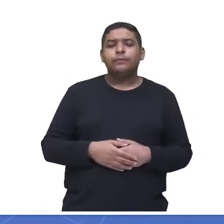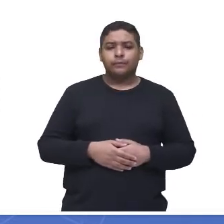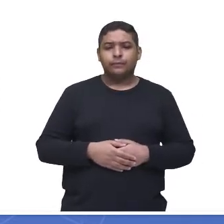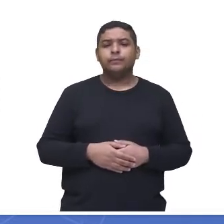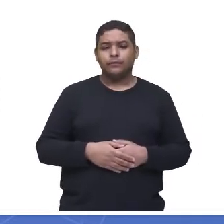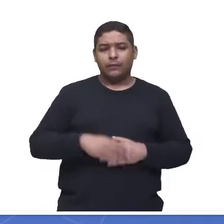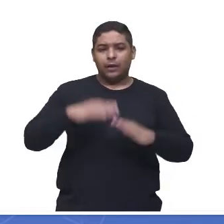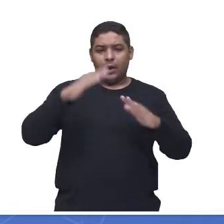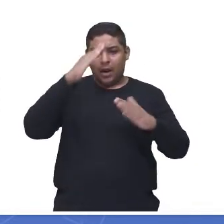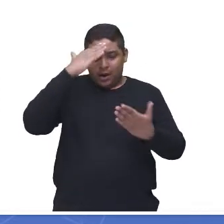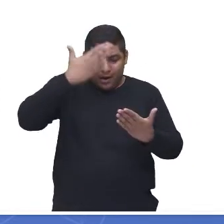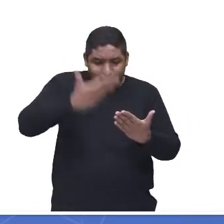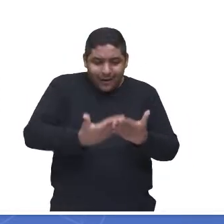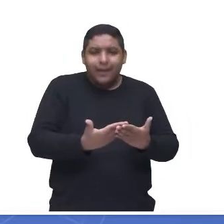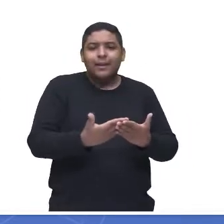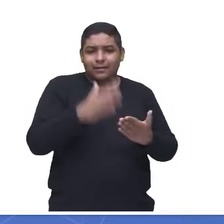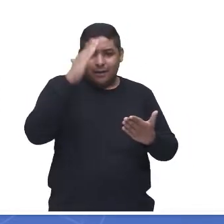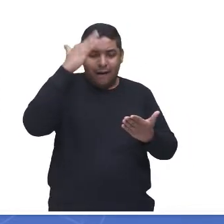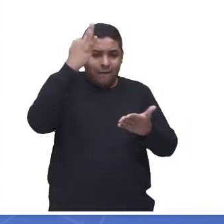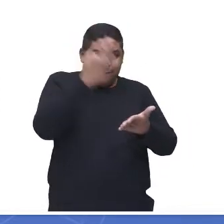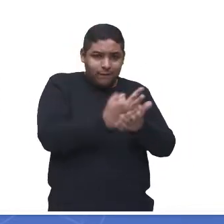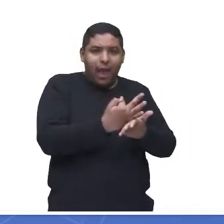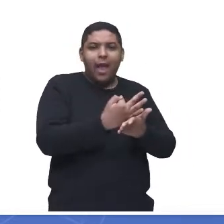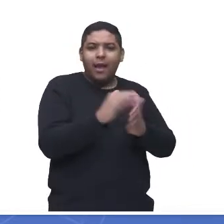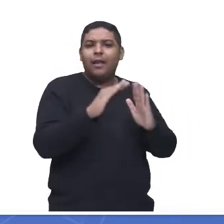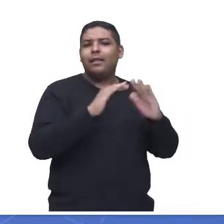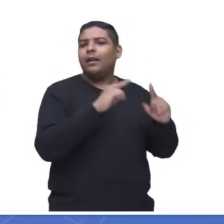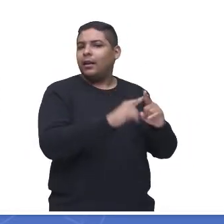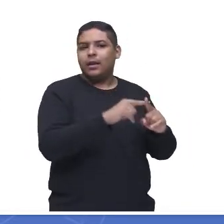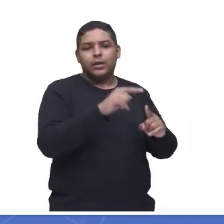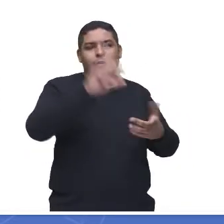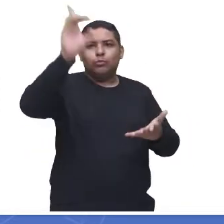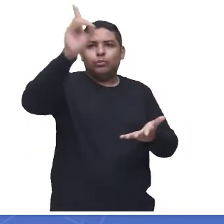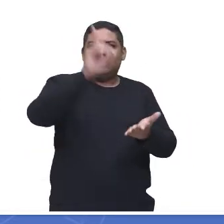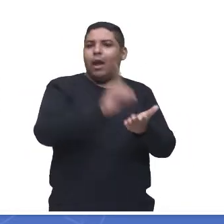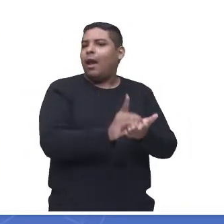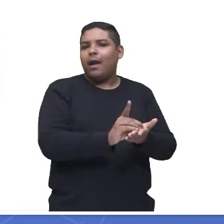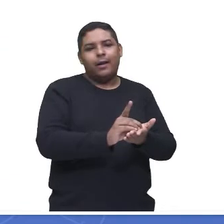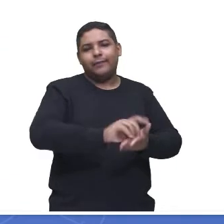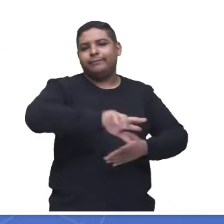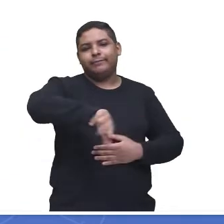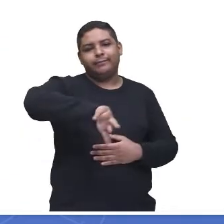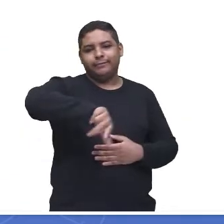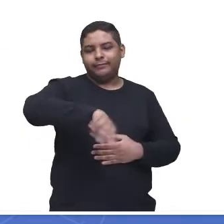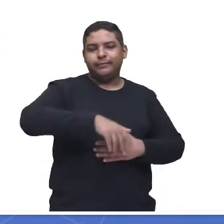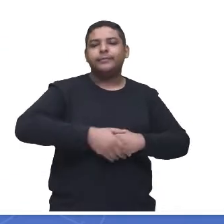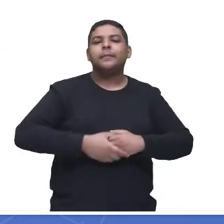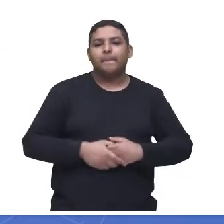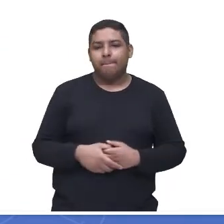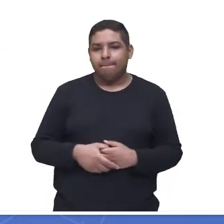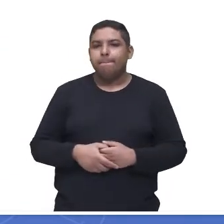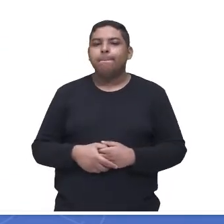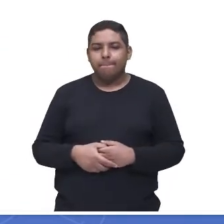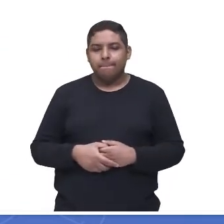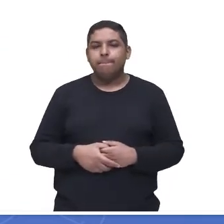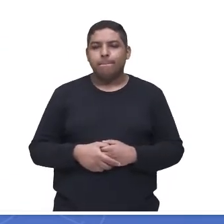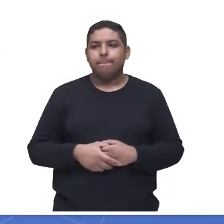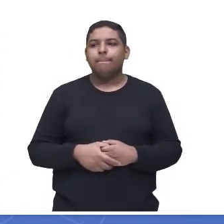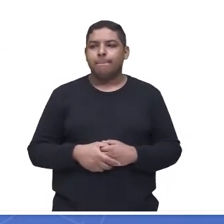essas crenças da igreja, porque agora não é mais o teocentrismo, né? Nós vimos que Deus não é mais o centro agora é o